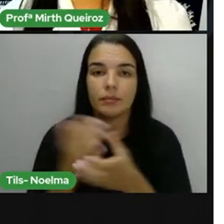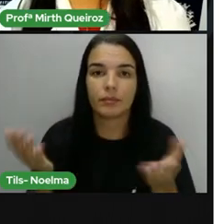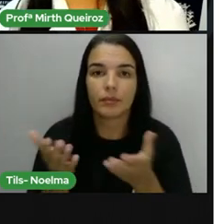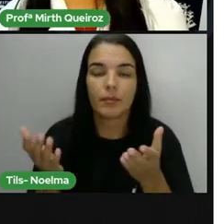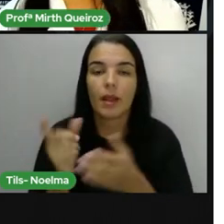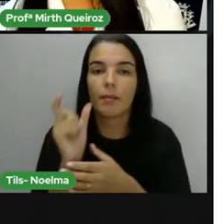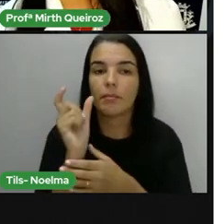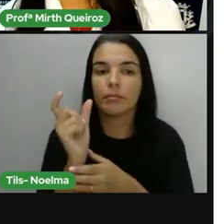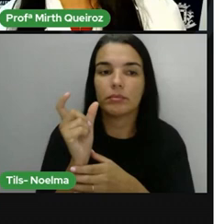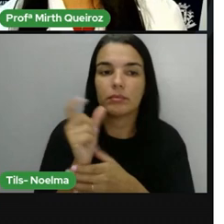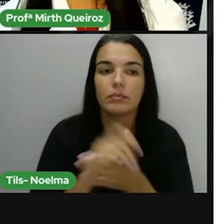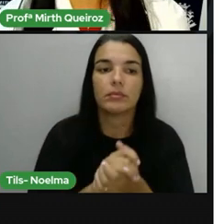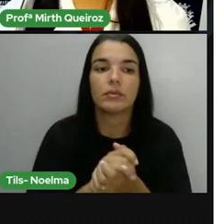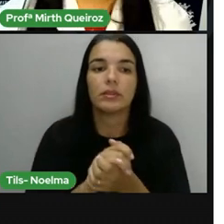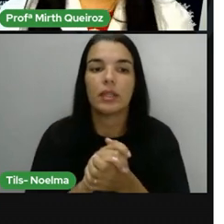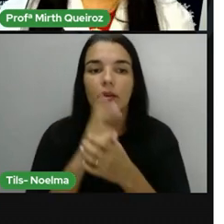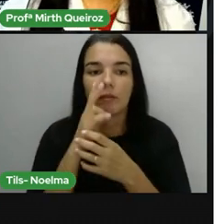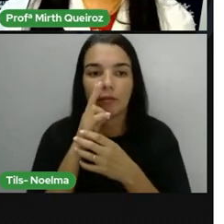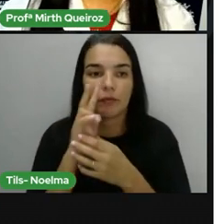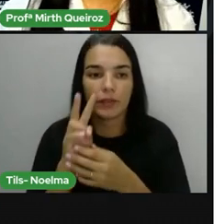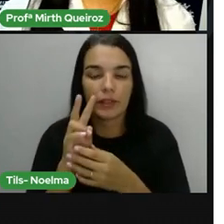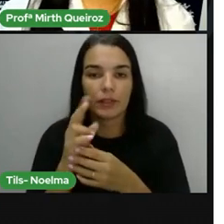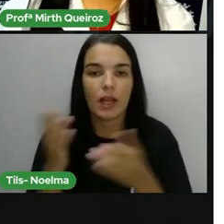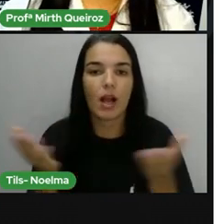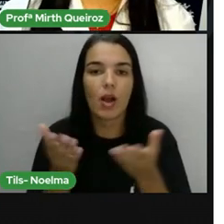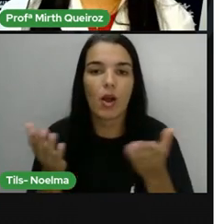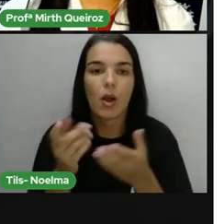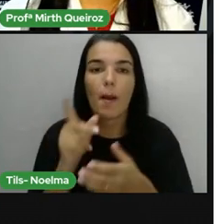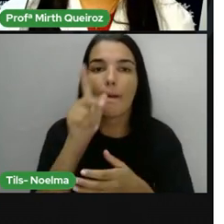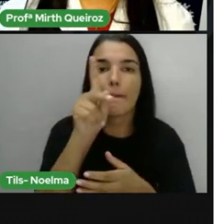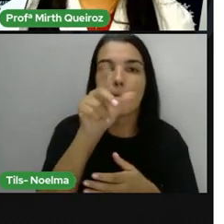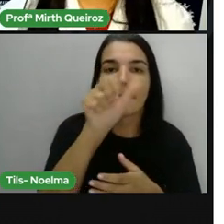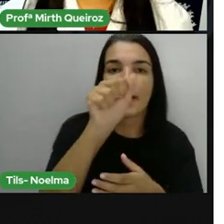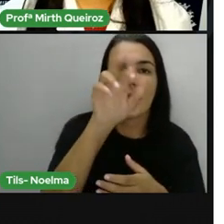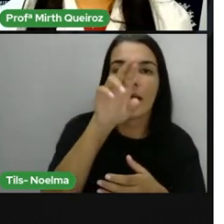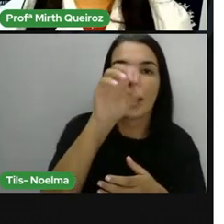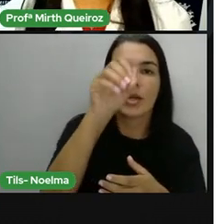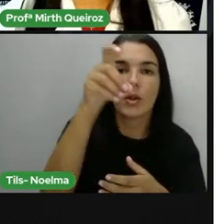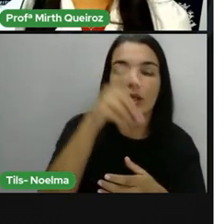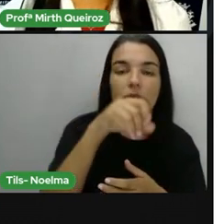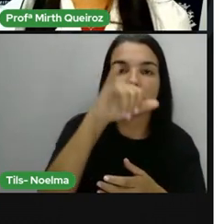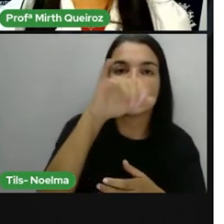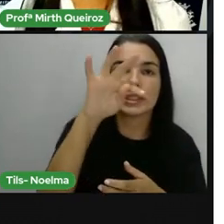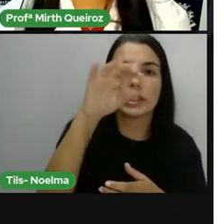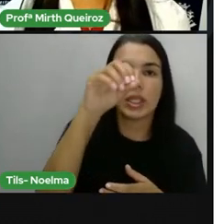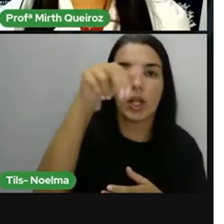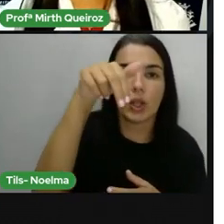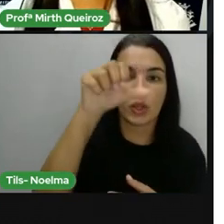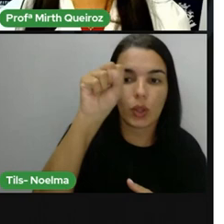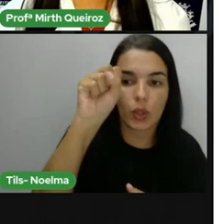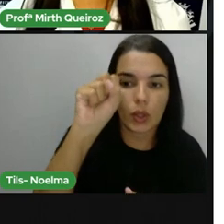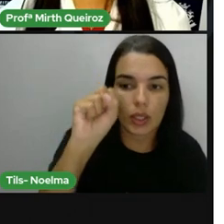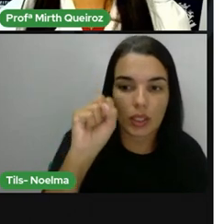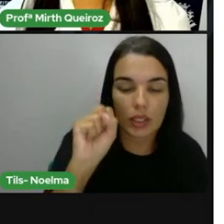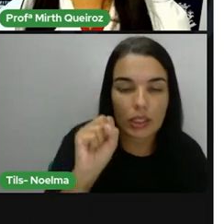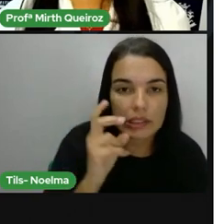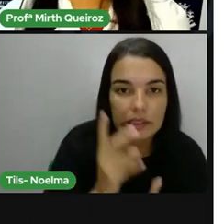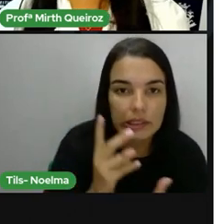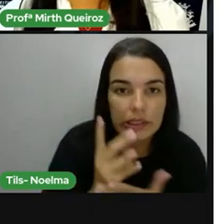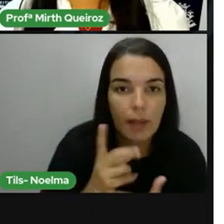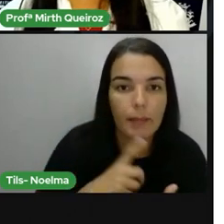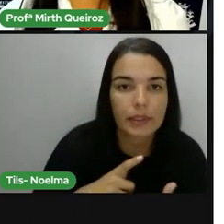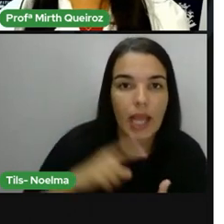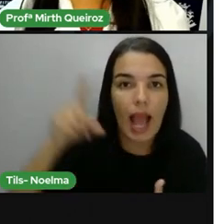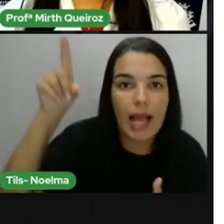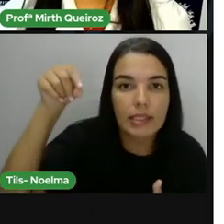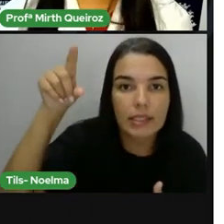paroxítonas, porque boi é uma palavra oxítona. Falando em paroxítonas, assim recebem acentos as palavras que terminam em